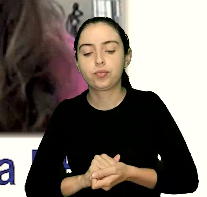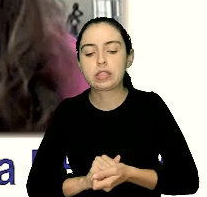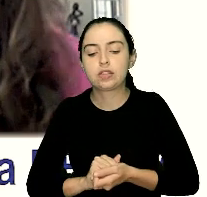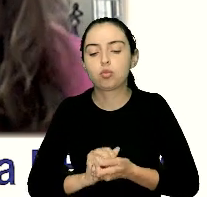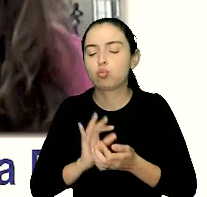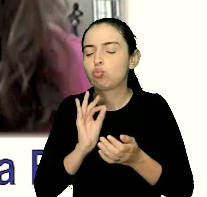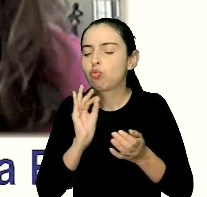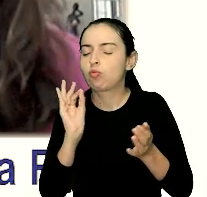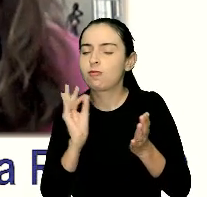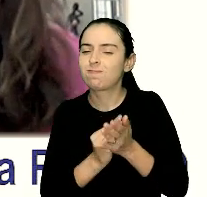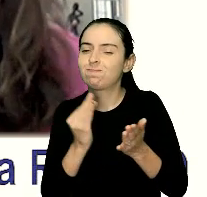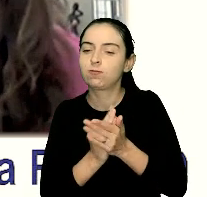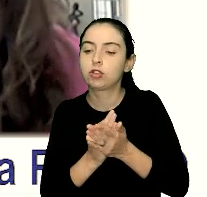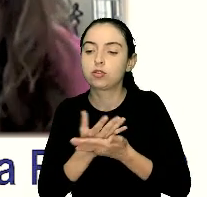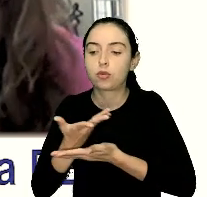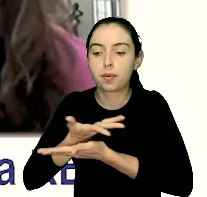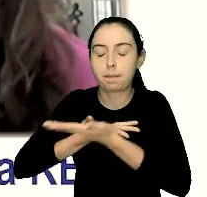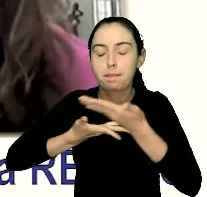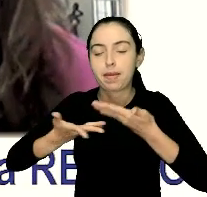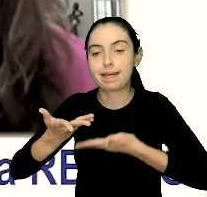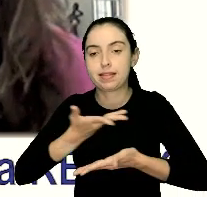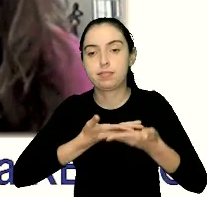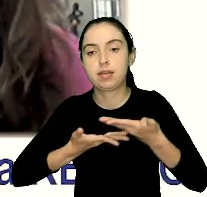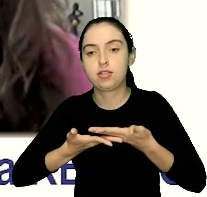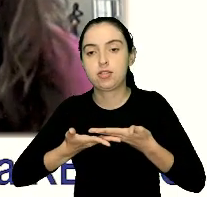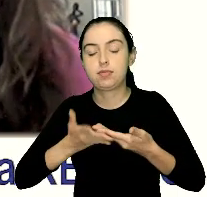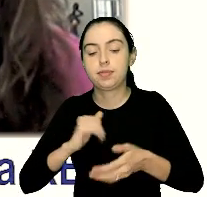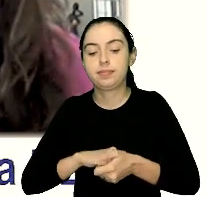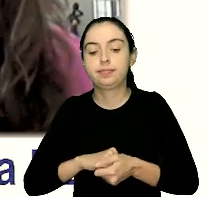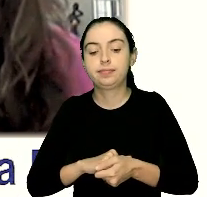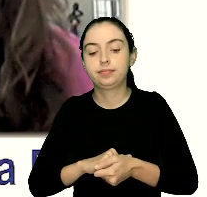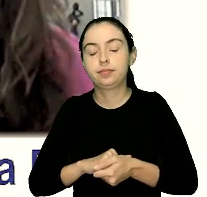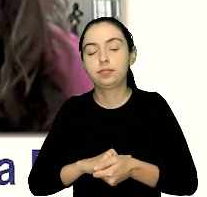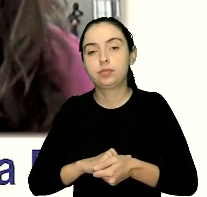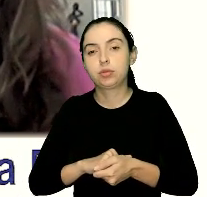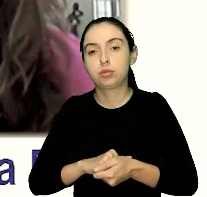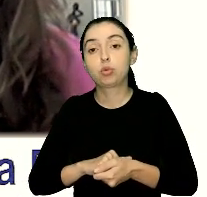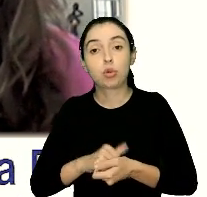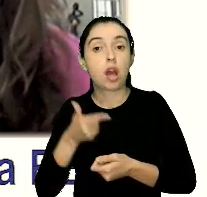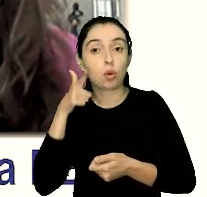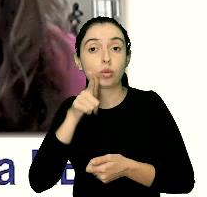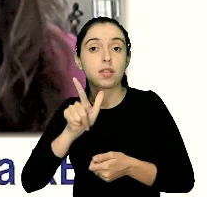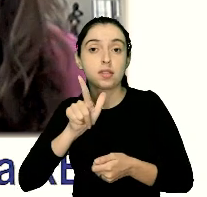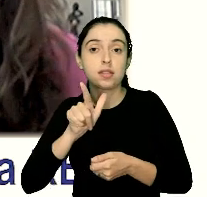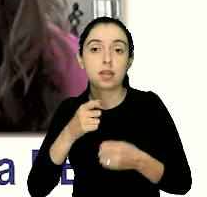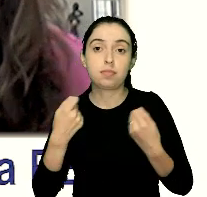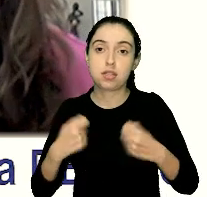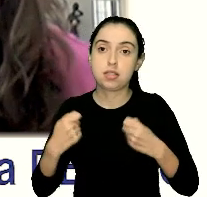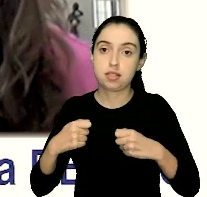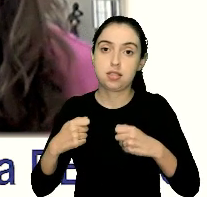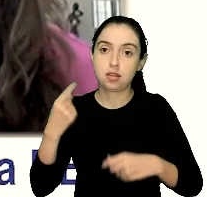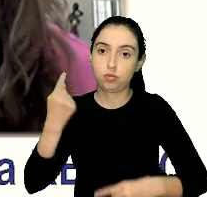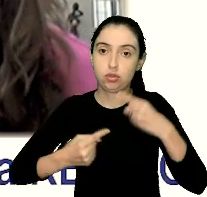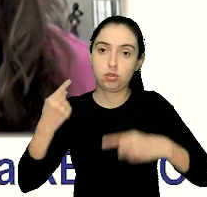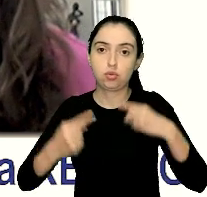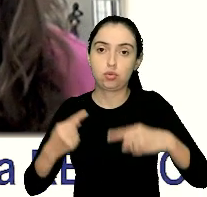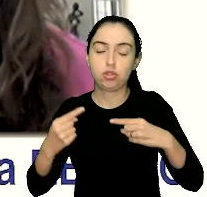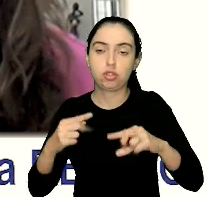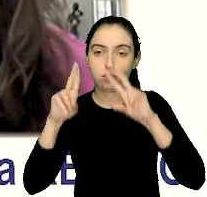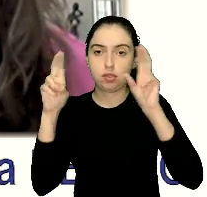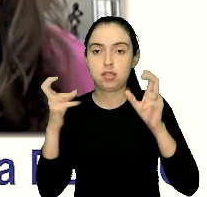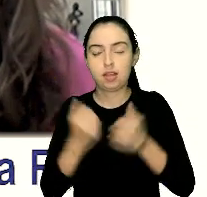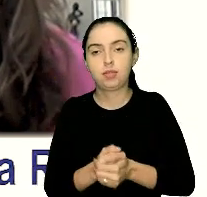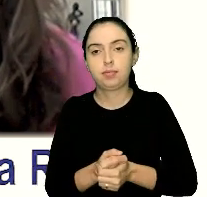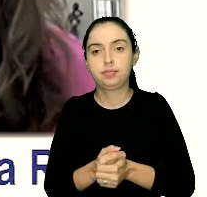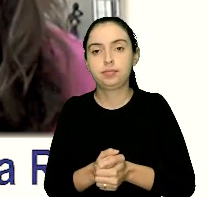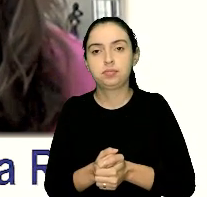participativa. E para que isso ocorra, é necessário que a gente discuta essas questões, que nem sempre são trazidas à mesa,